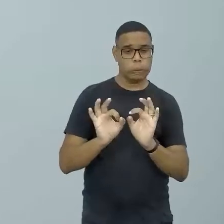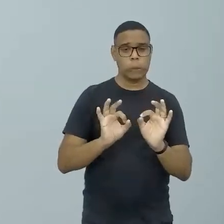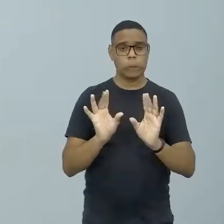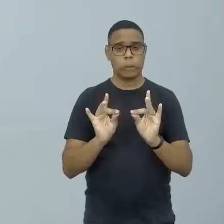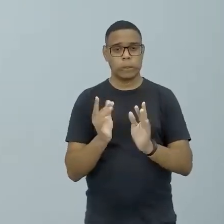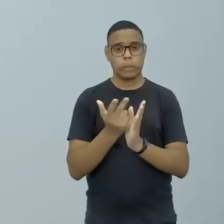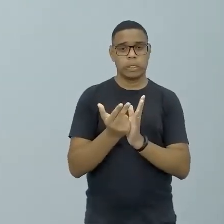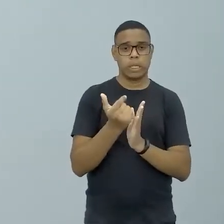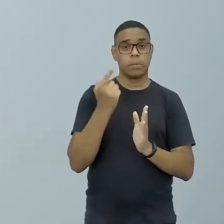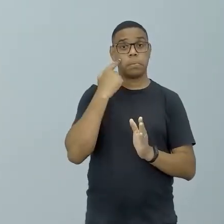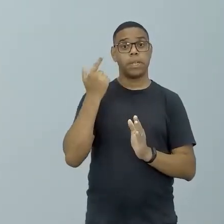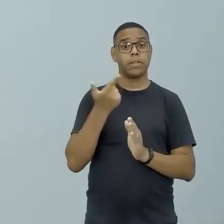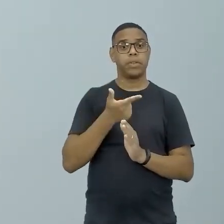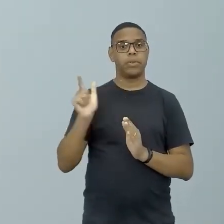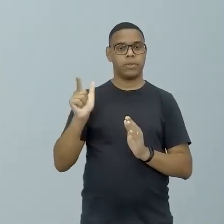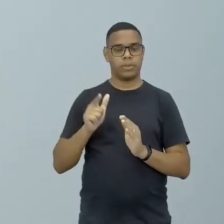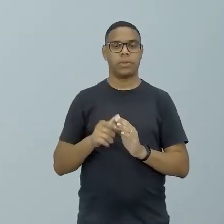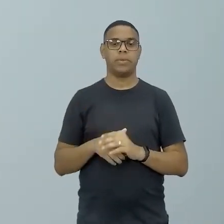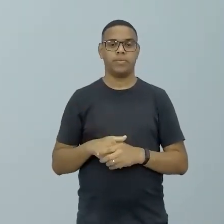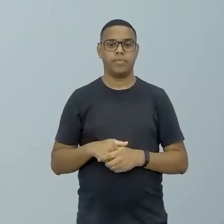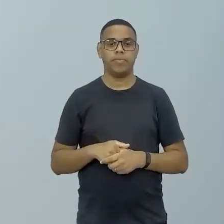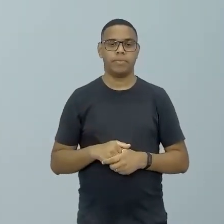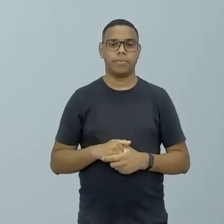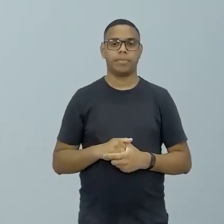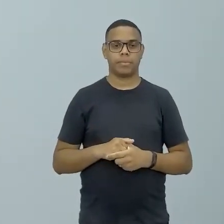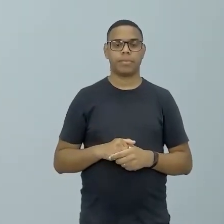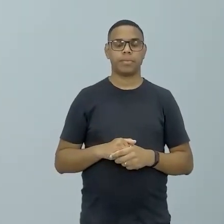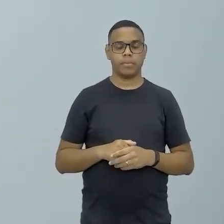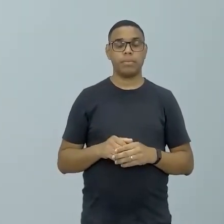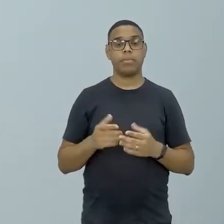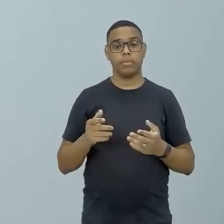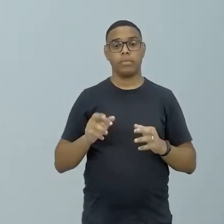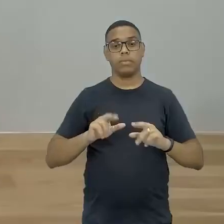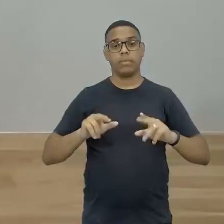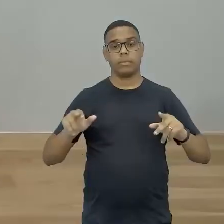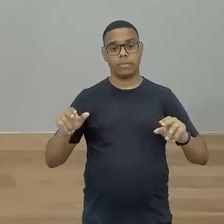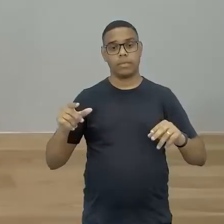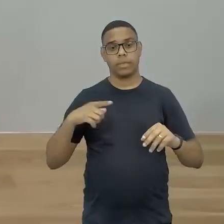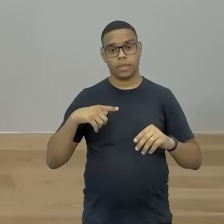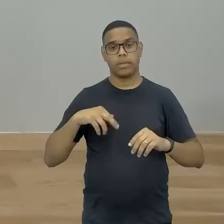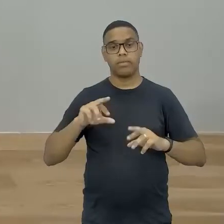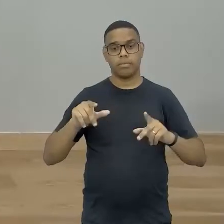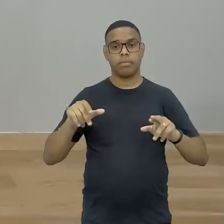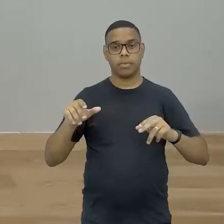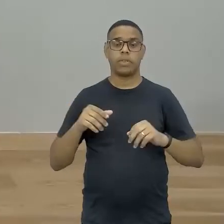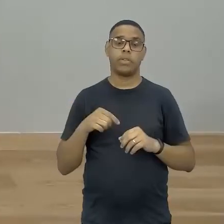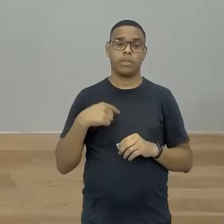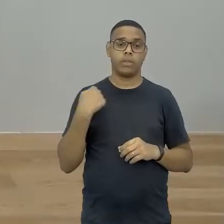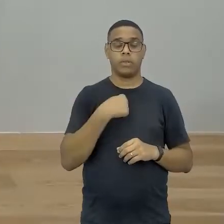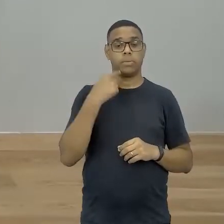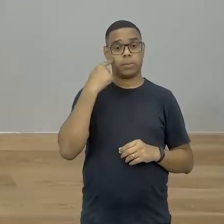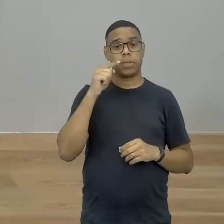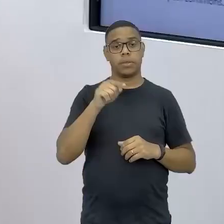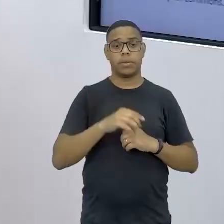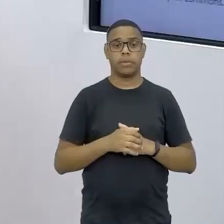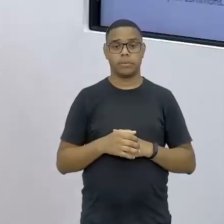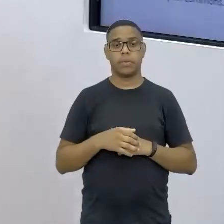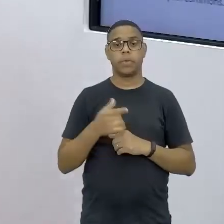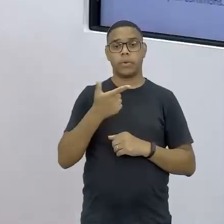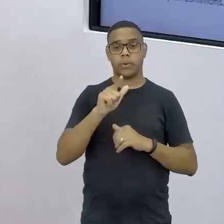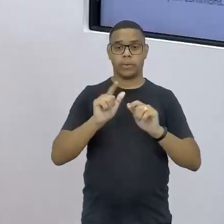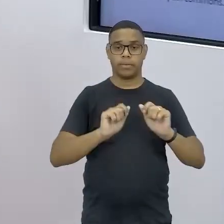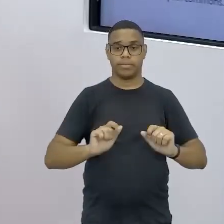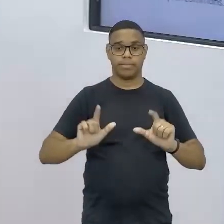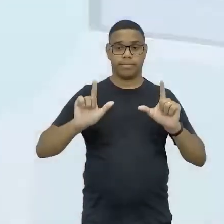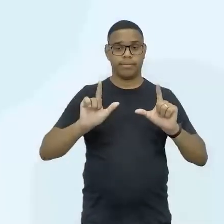pensa em outro tipo de ambiente, né? É verdade. Então, tudo é signo, né? Sim. É isso que a gente tem que pensar. Mais uma imagem